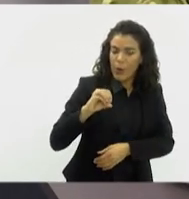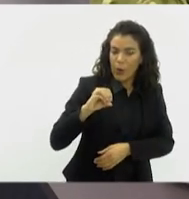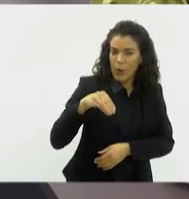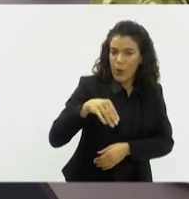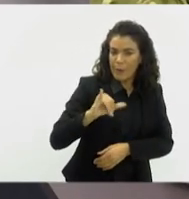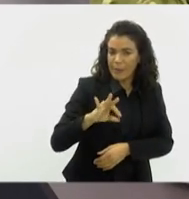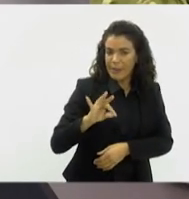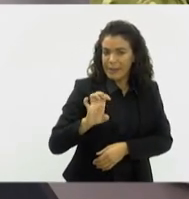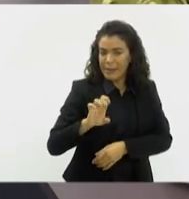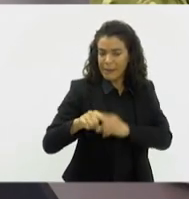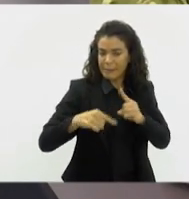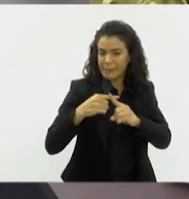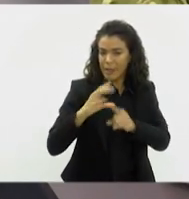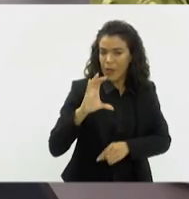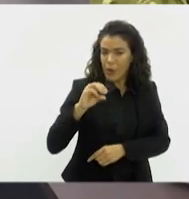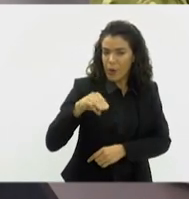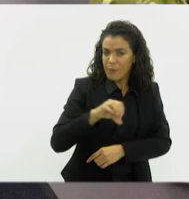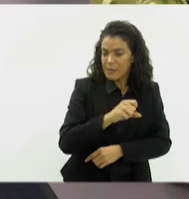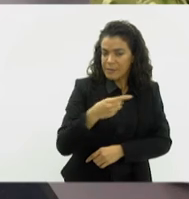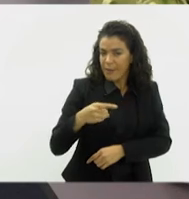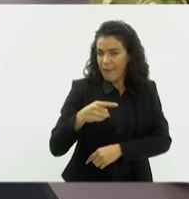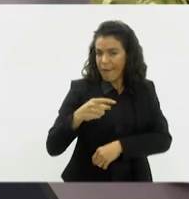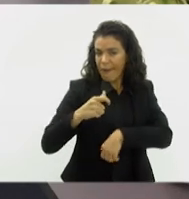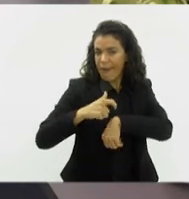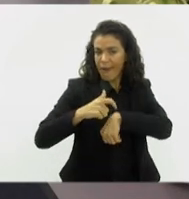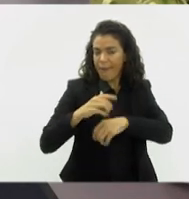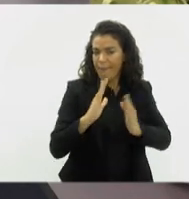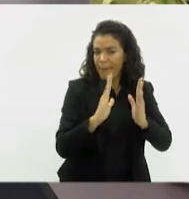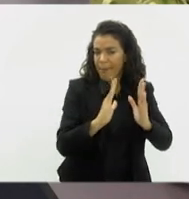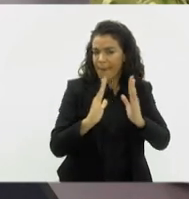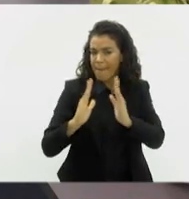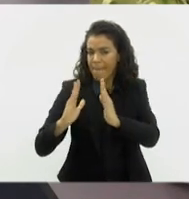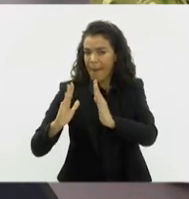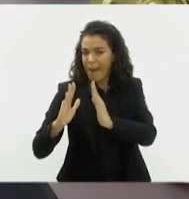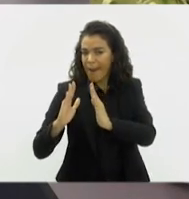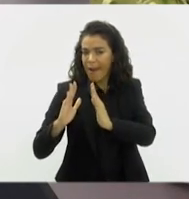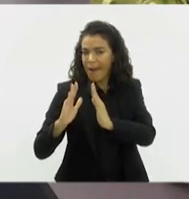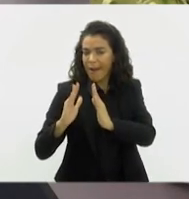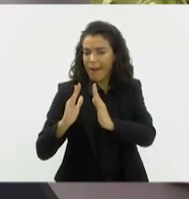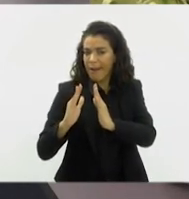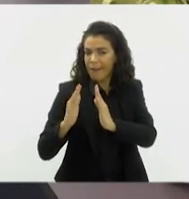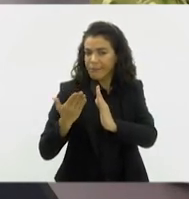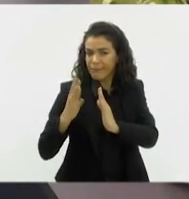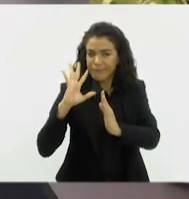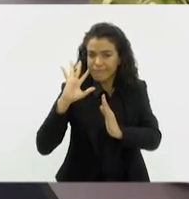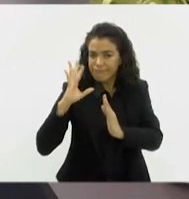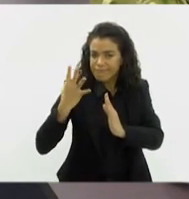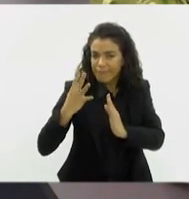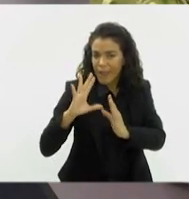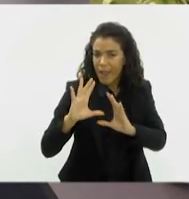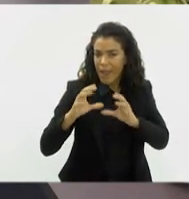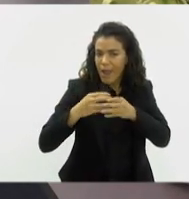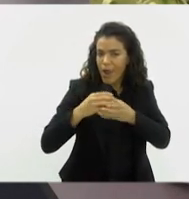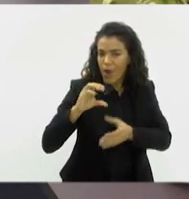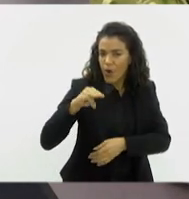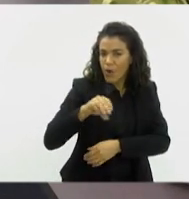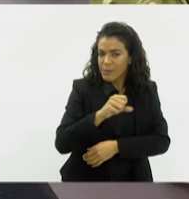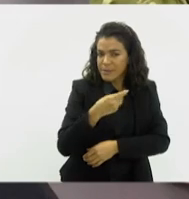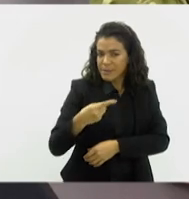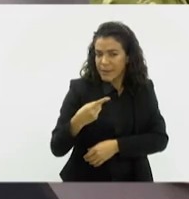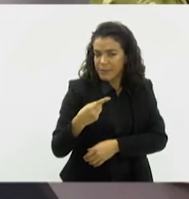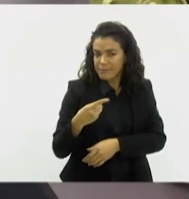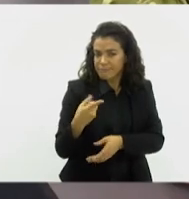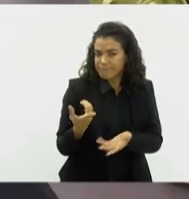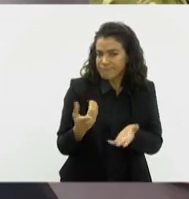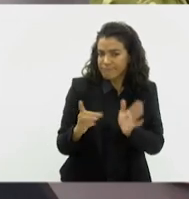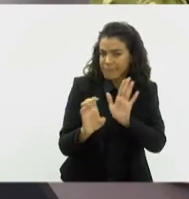do comitê e da comissão, é a fase preliminar. Quem decide é a comissão, mediante a sabatina, como está no